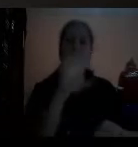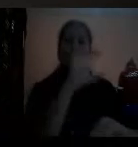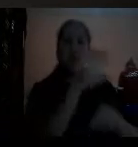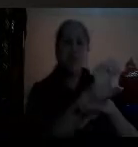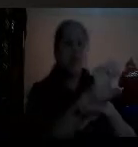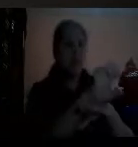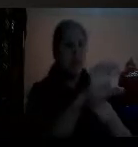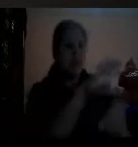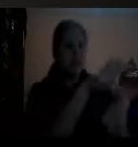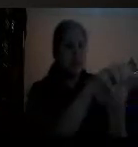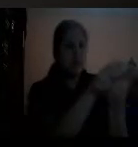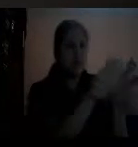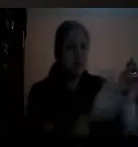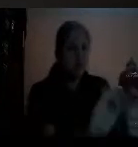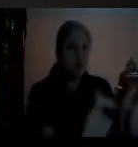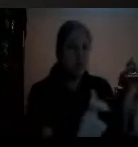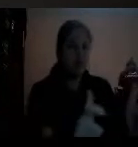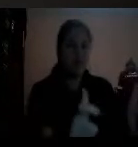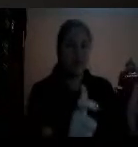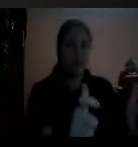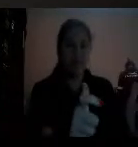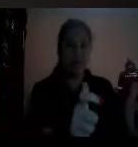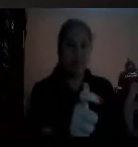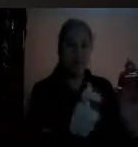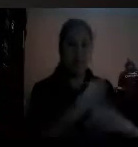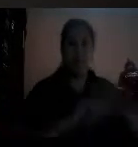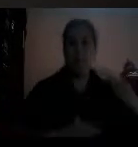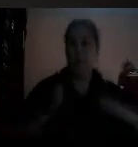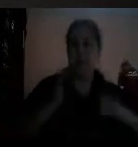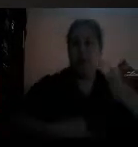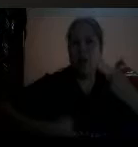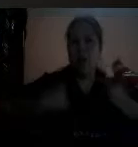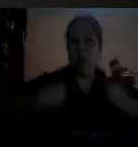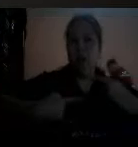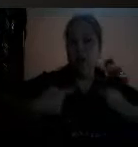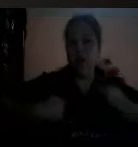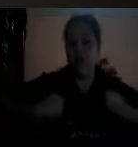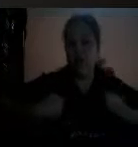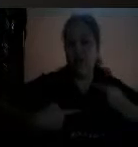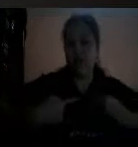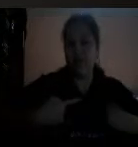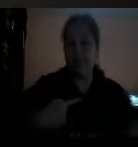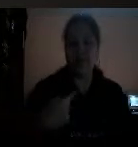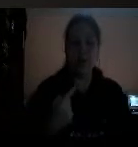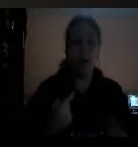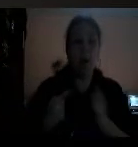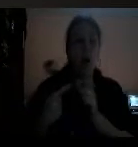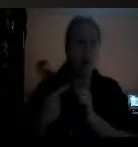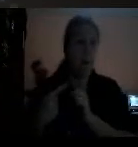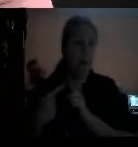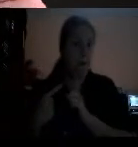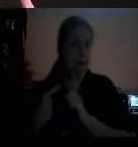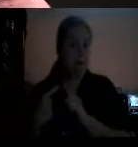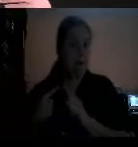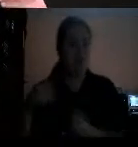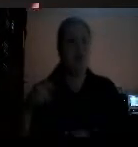a geografia política. O primeiro lá é o Sr. Mackinder. Tá? O Sr. Mackinder vai ter uma grande